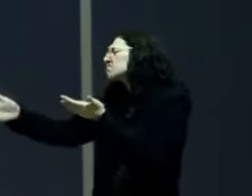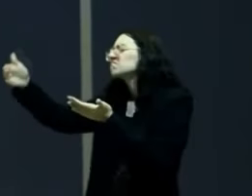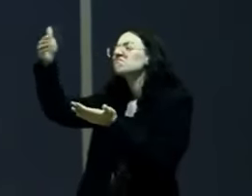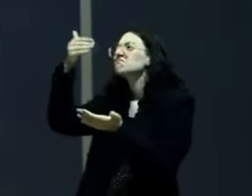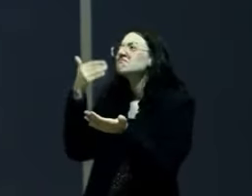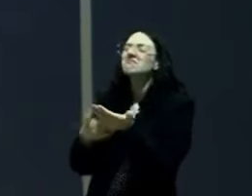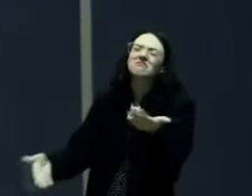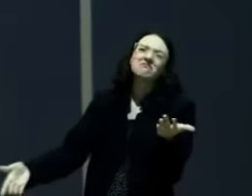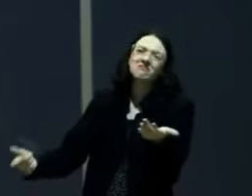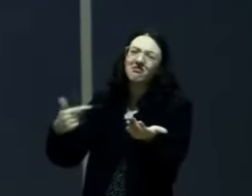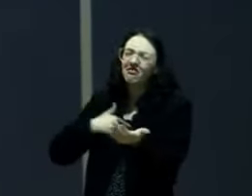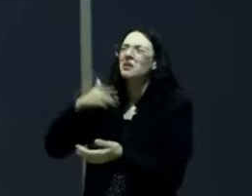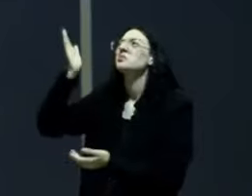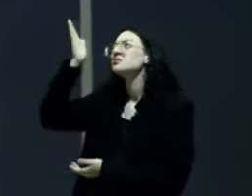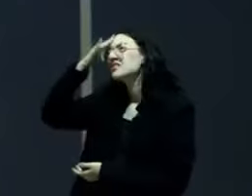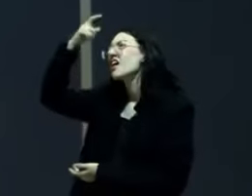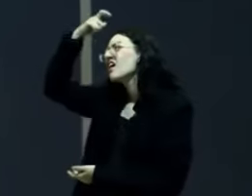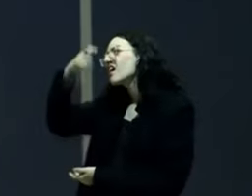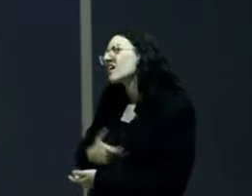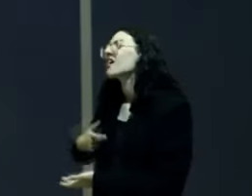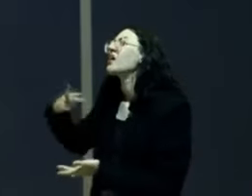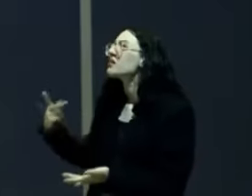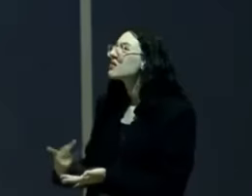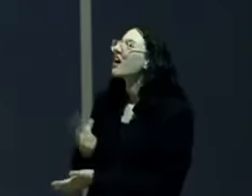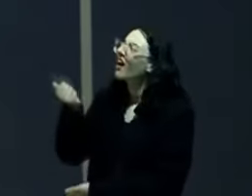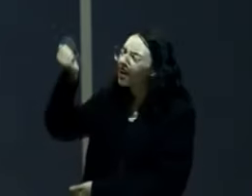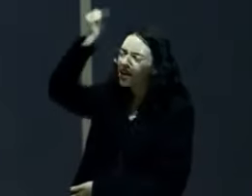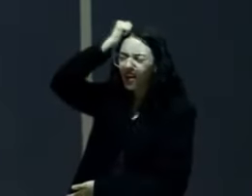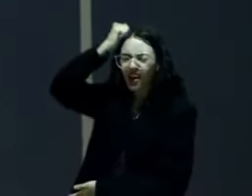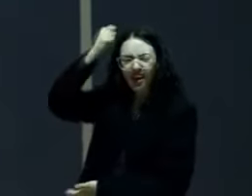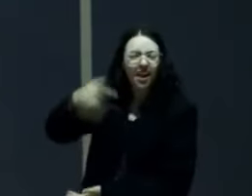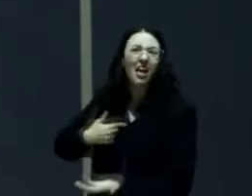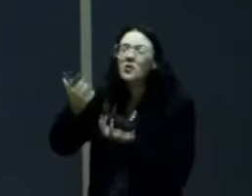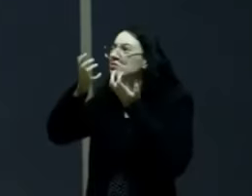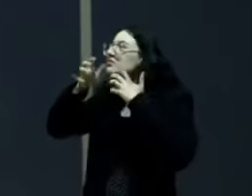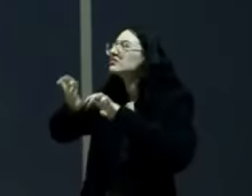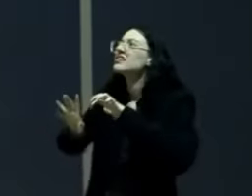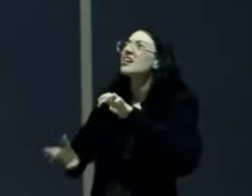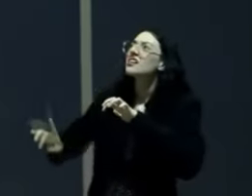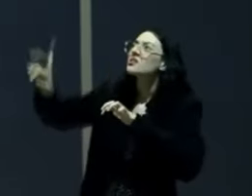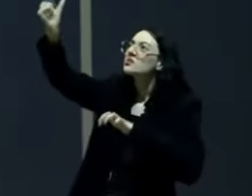Eu sei que eu errei, eu estou arrependido. A única coisa que eu não quero que o Senhor leve de mim